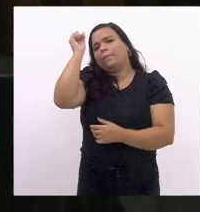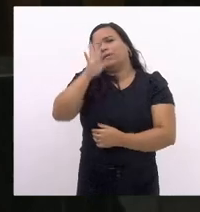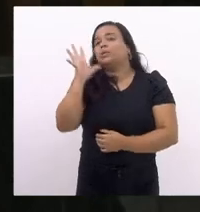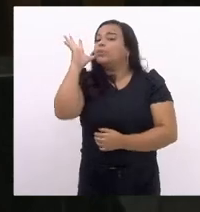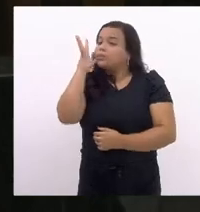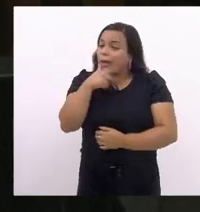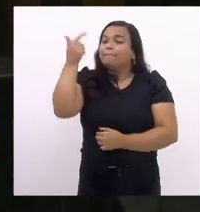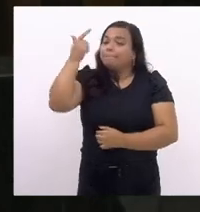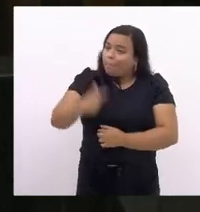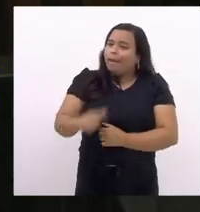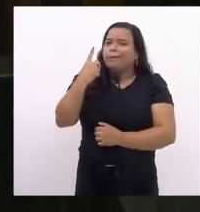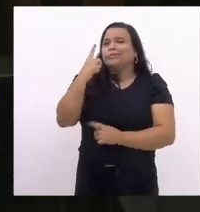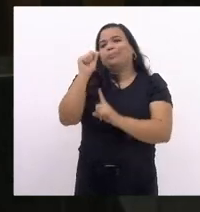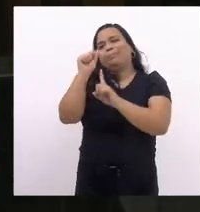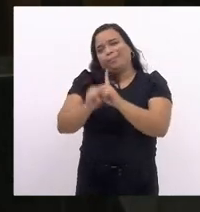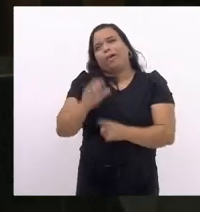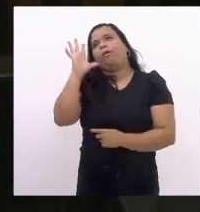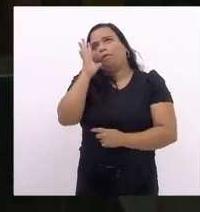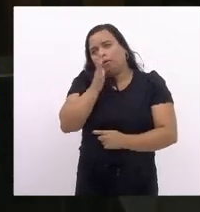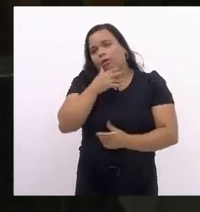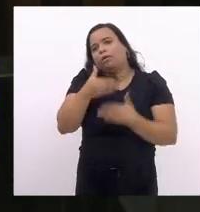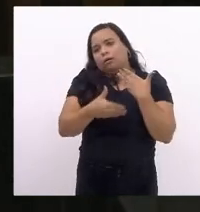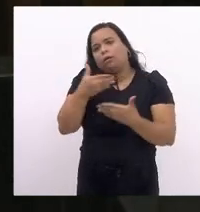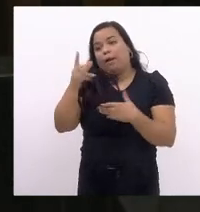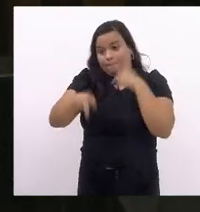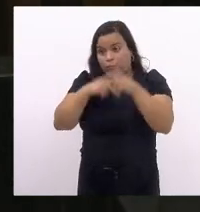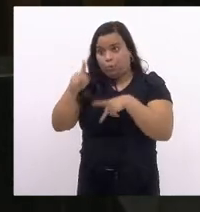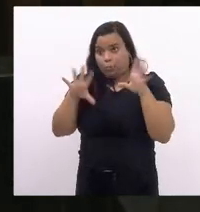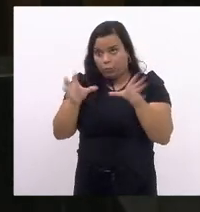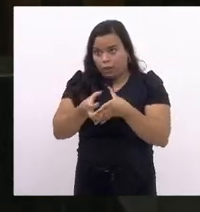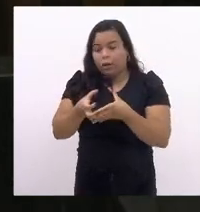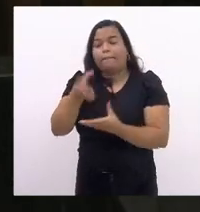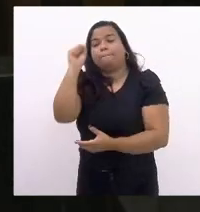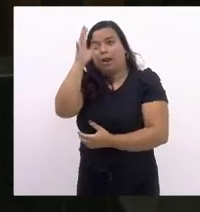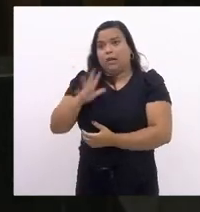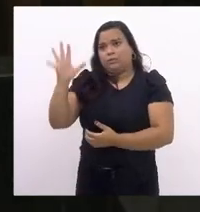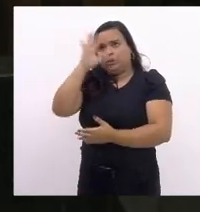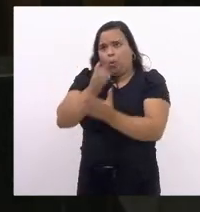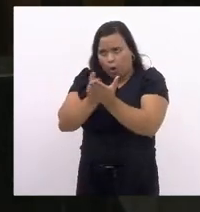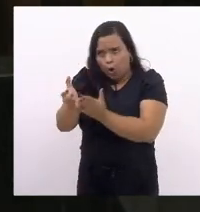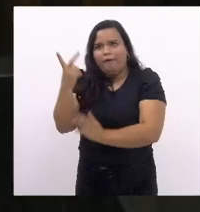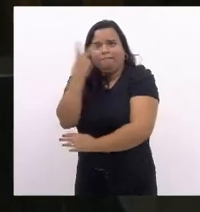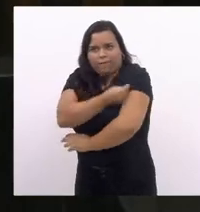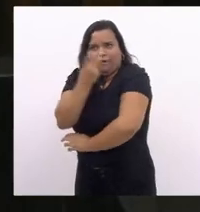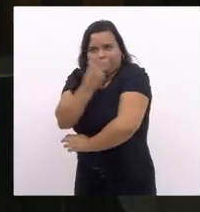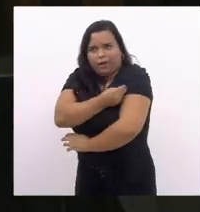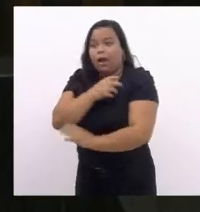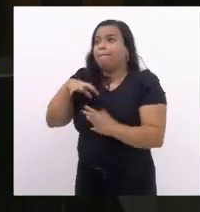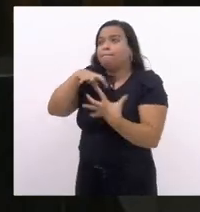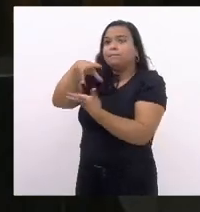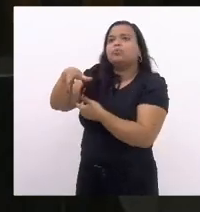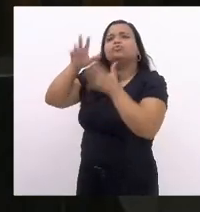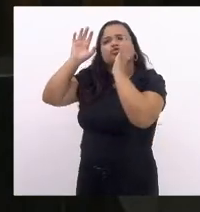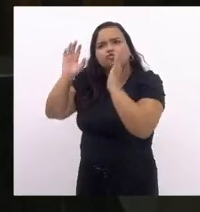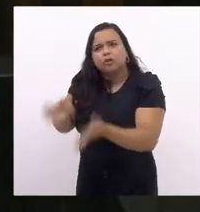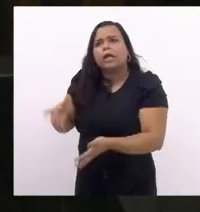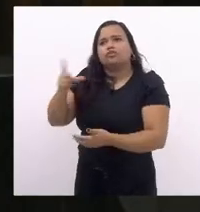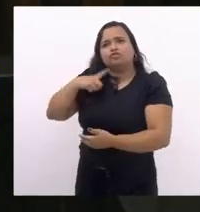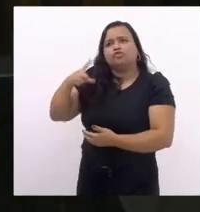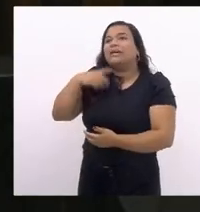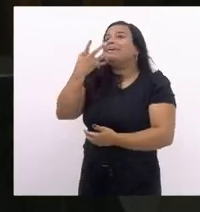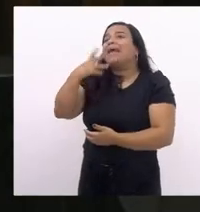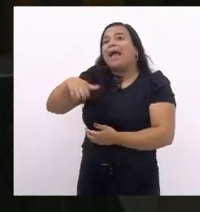Então, quando a população brasileira começou a ser vacinada, no mundo inteiro, já tinham dezenas de milhões de